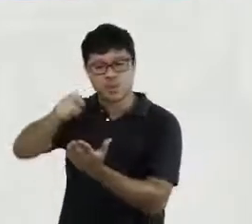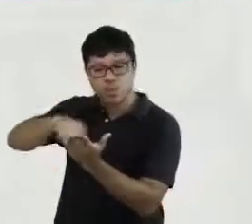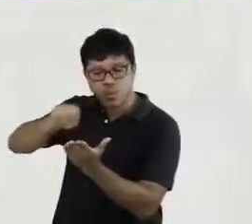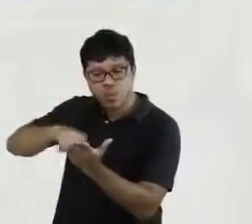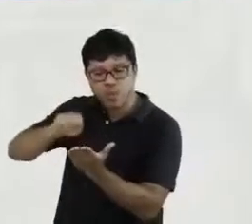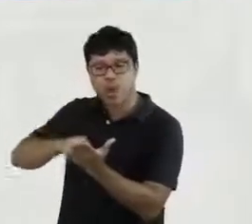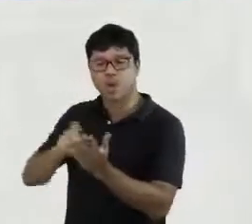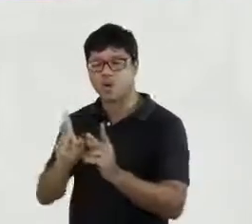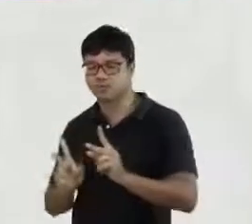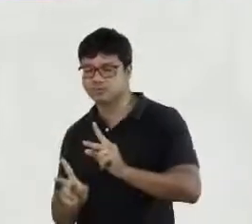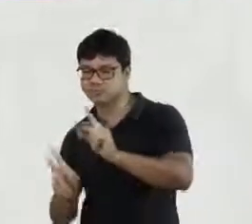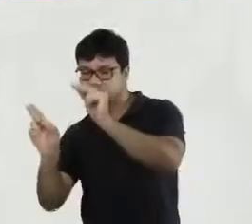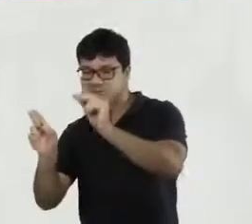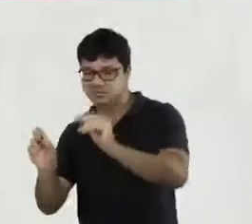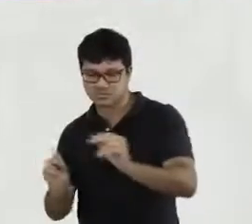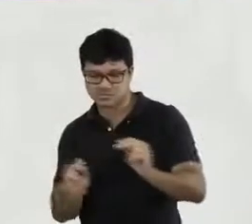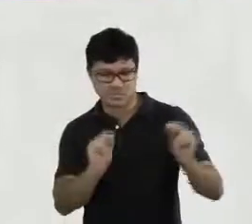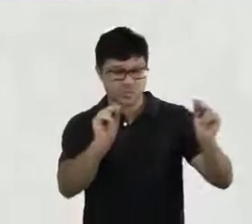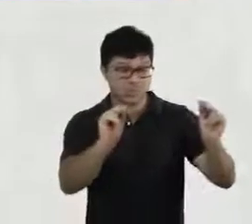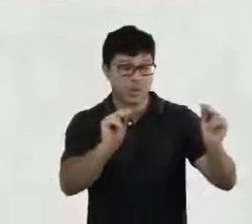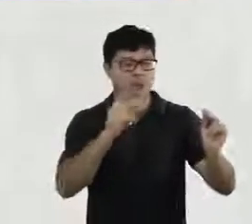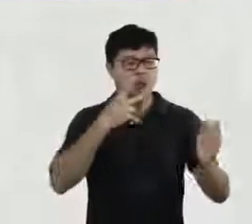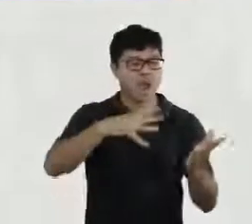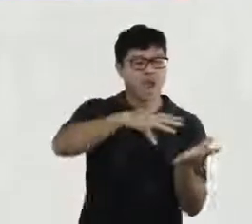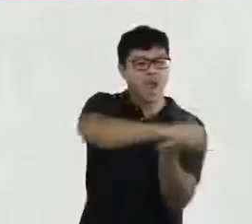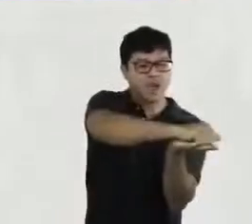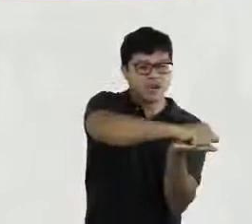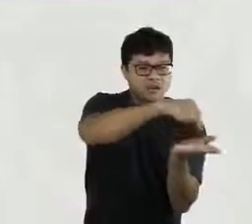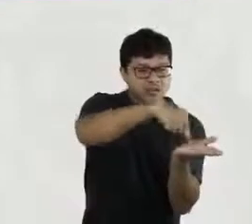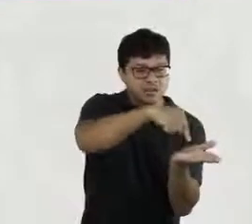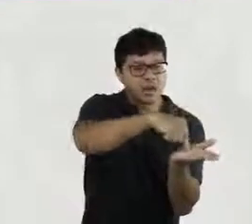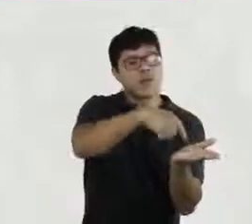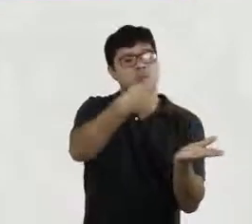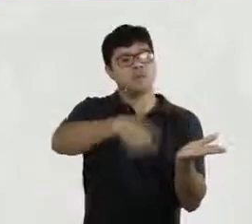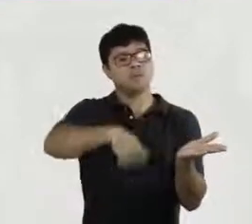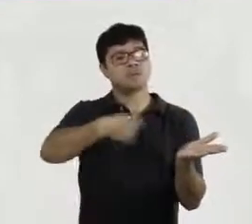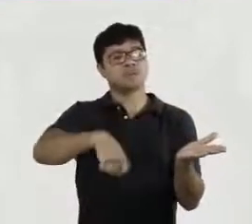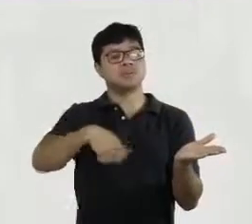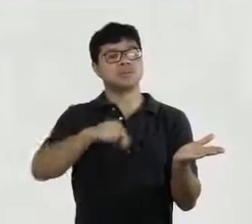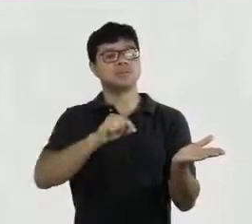descritas, reportadas, registradas sejam,